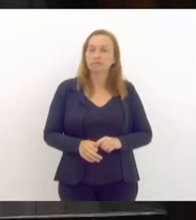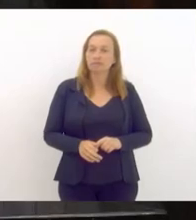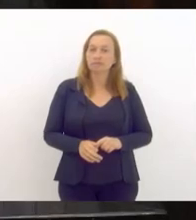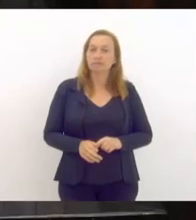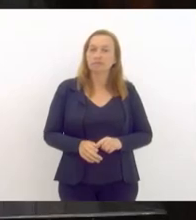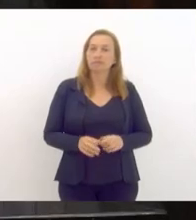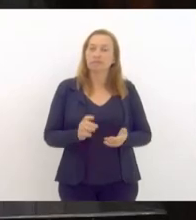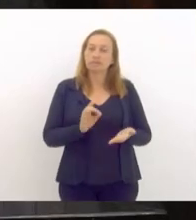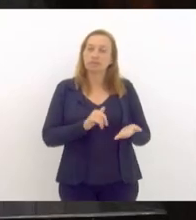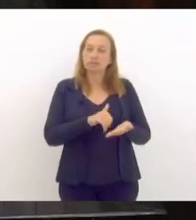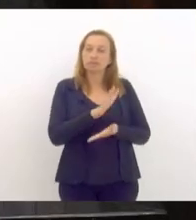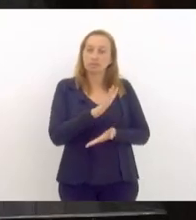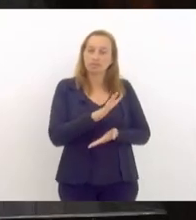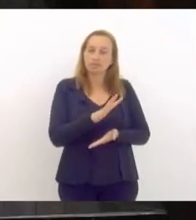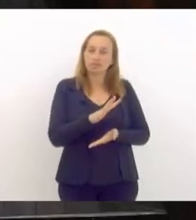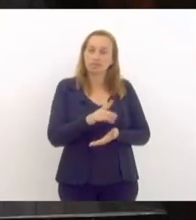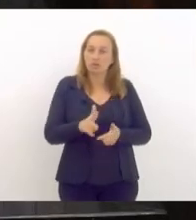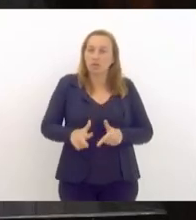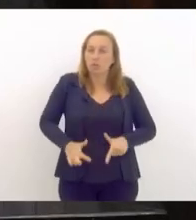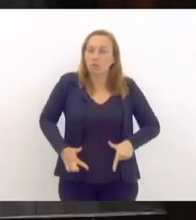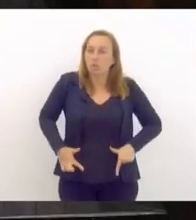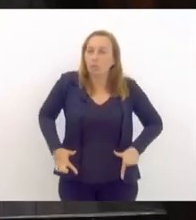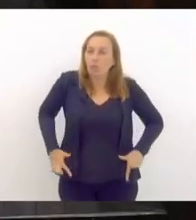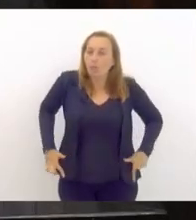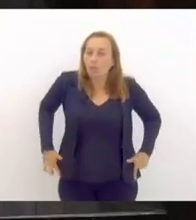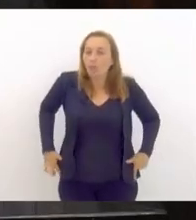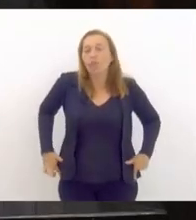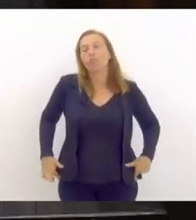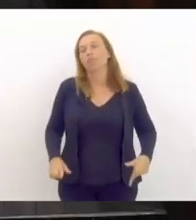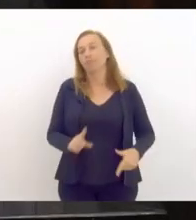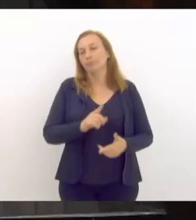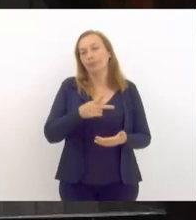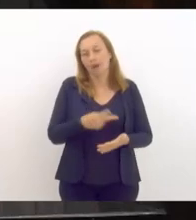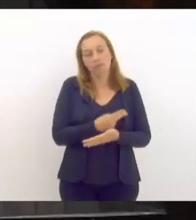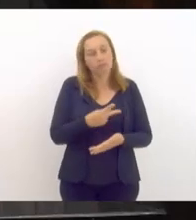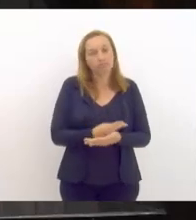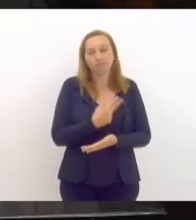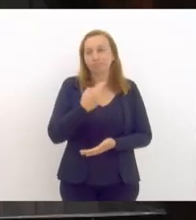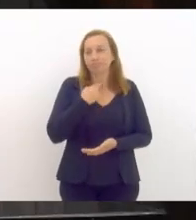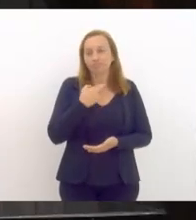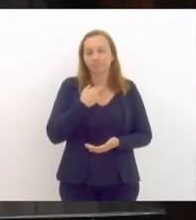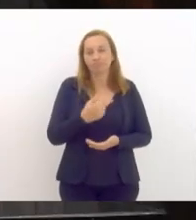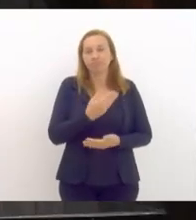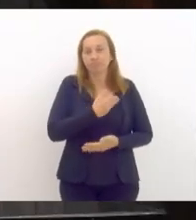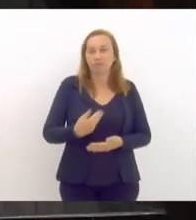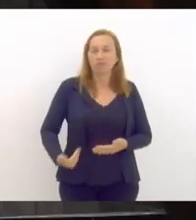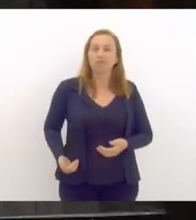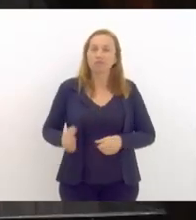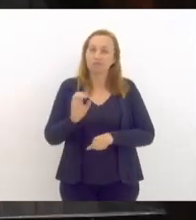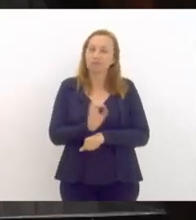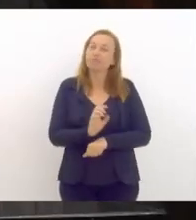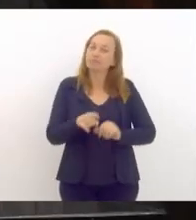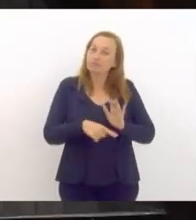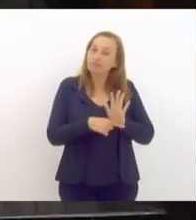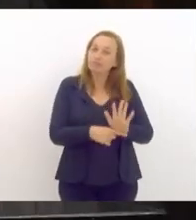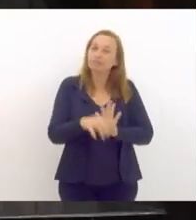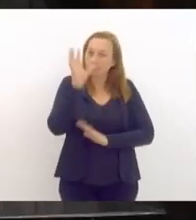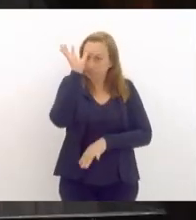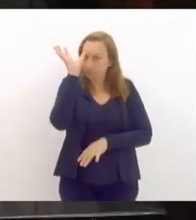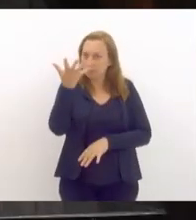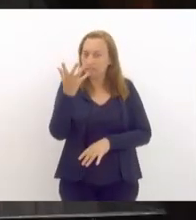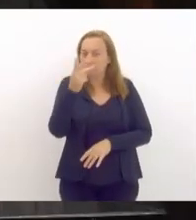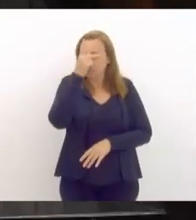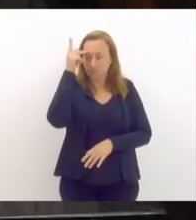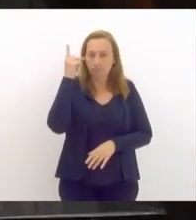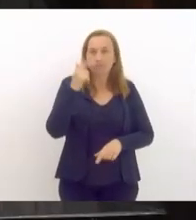colocados na rua com uma mão na frente ou outra atrás isso é inadmissível o governo do estado tem que ajudar a encontrar uma solução para